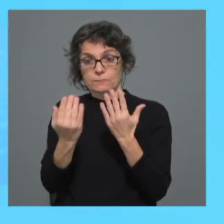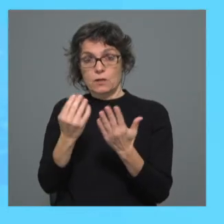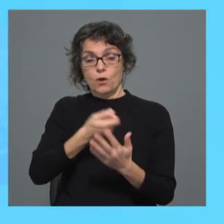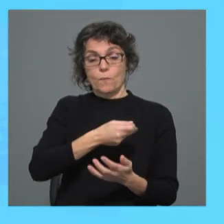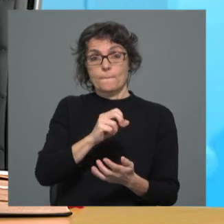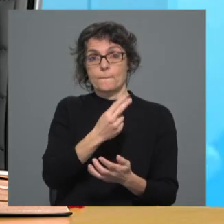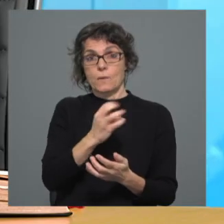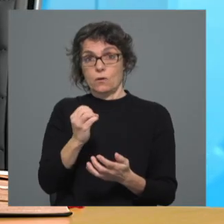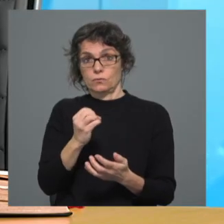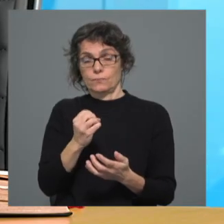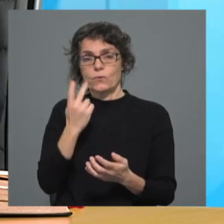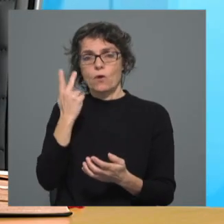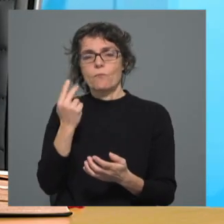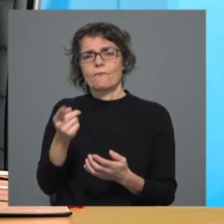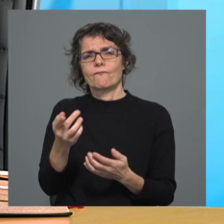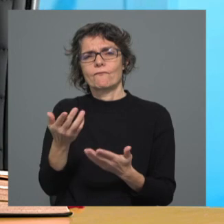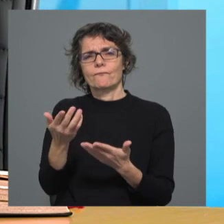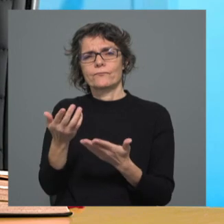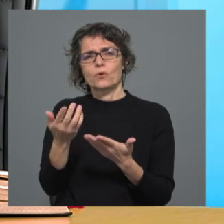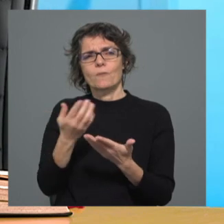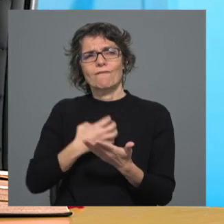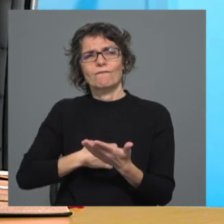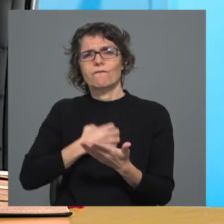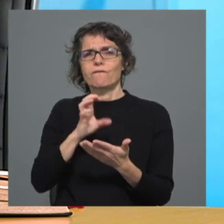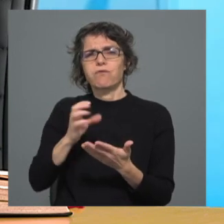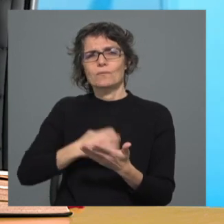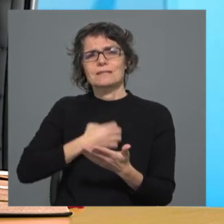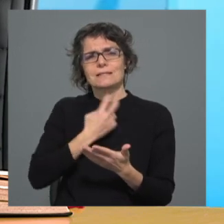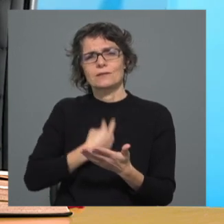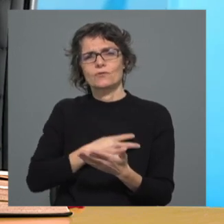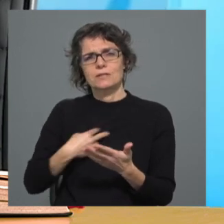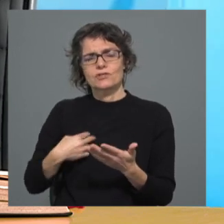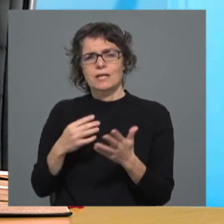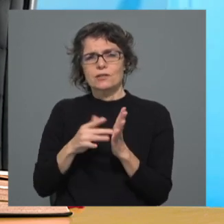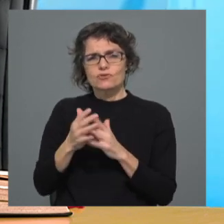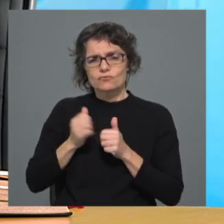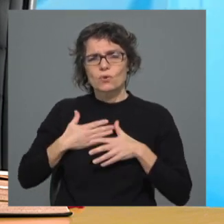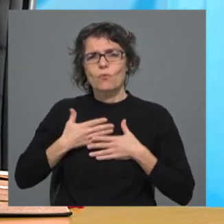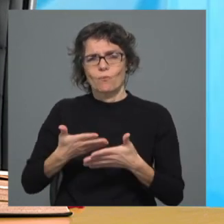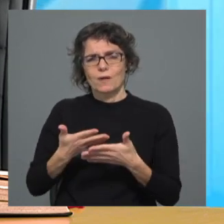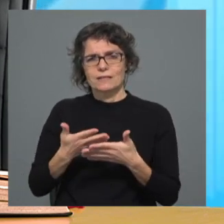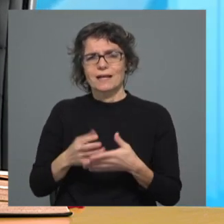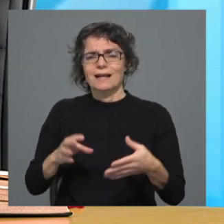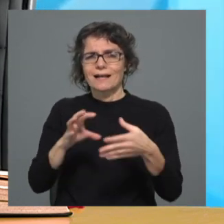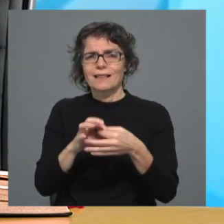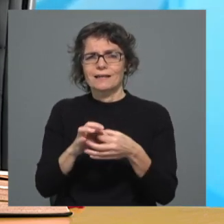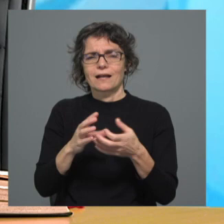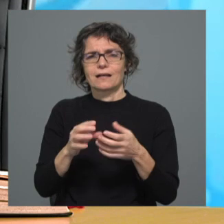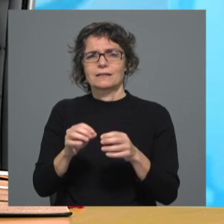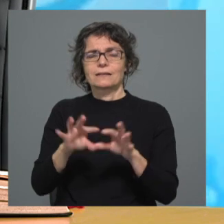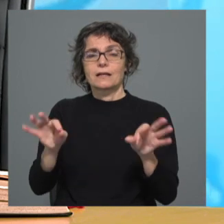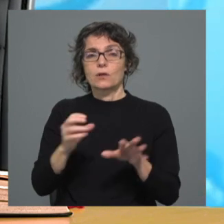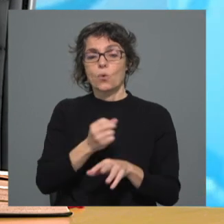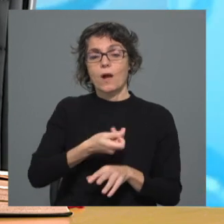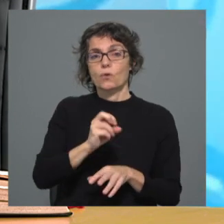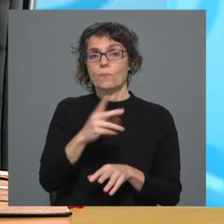vivência cristã que não era provavelmente tão centrada no mistério pascal como Paulo acentua a sua.